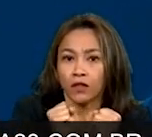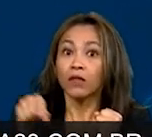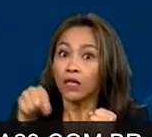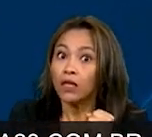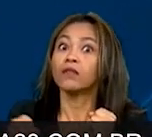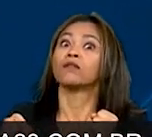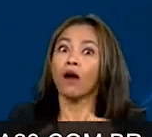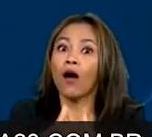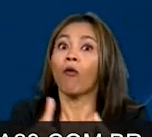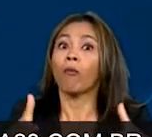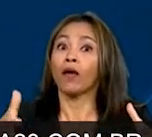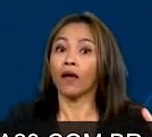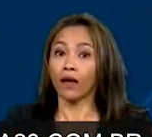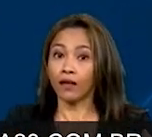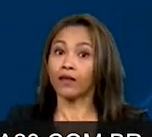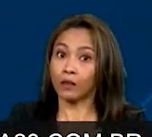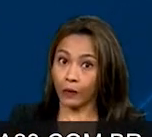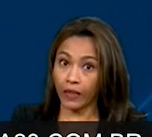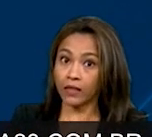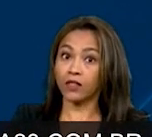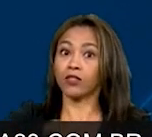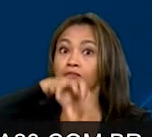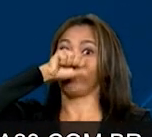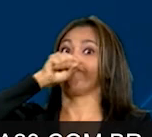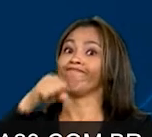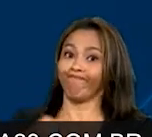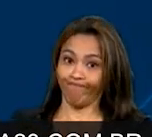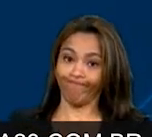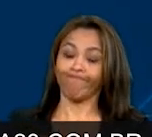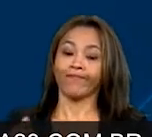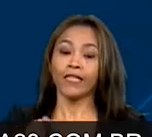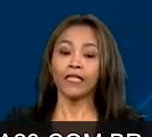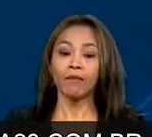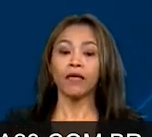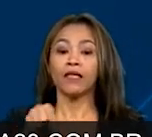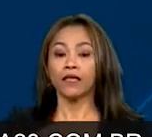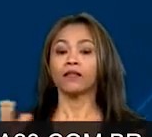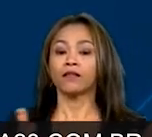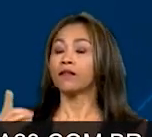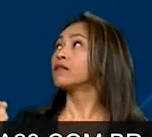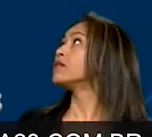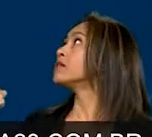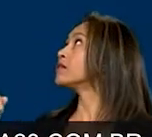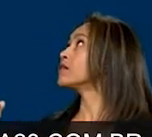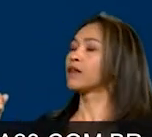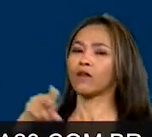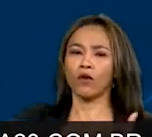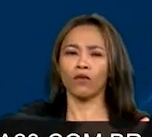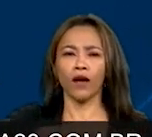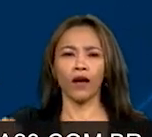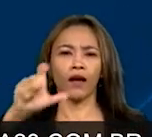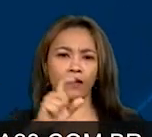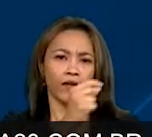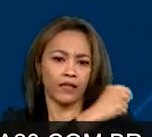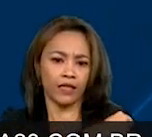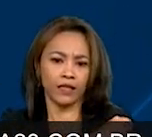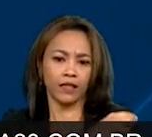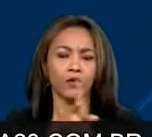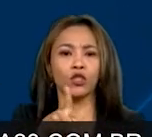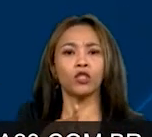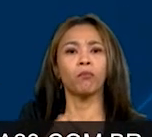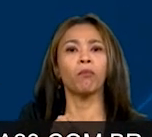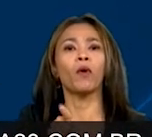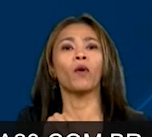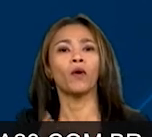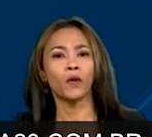doenças respiratórias. Nessa etapa, também vai ocorrer a multivacinação de poliomielite e sarampo nas